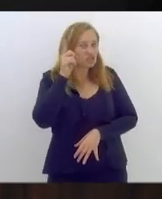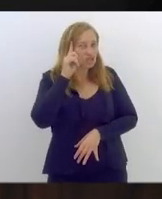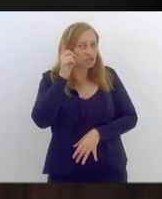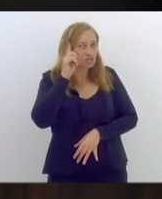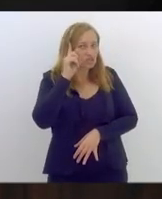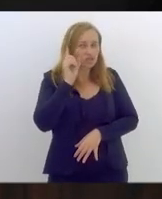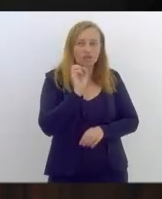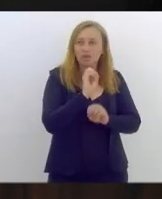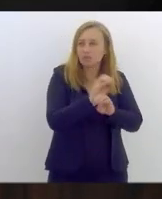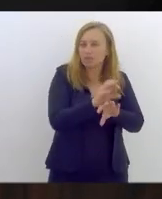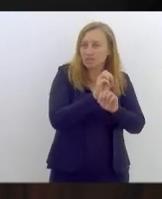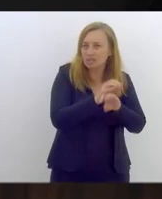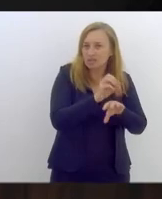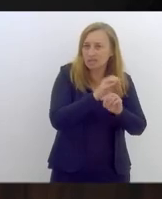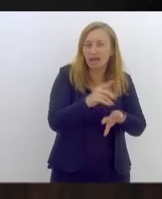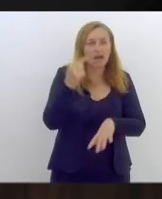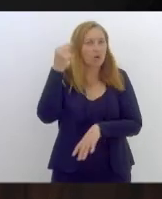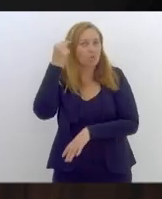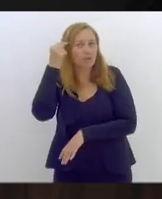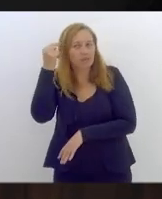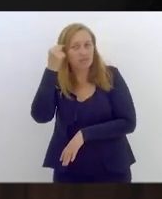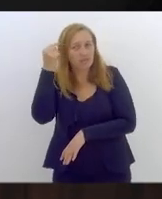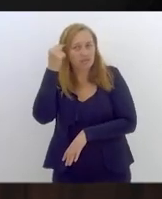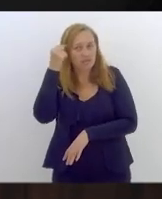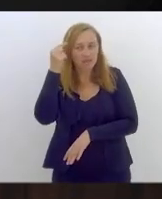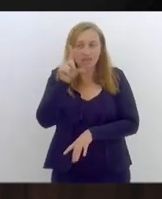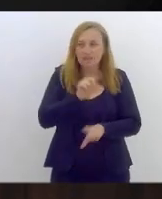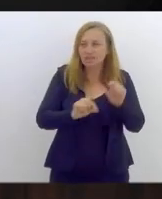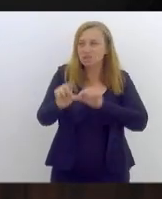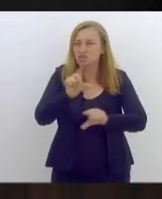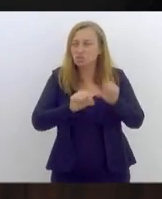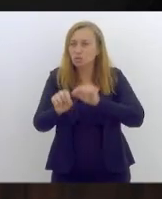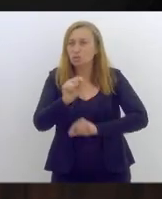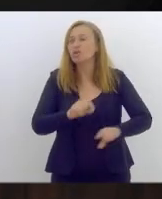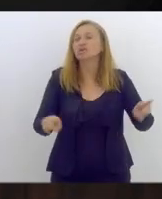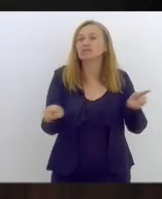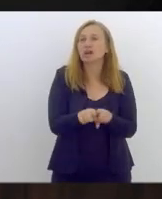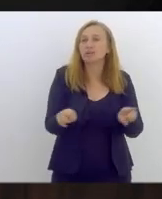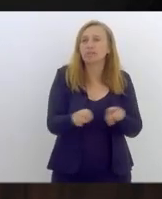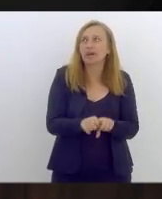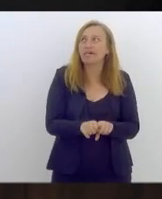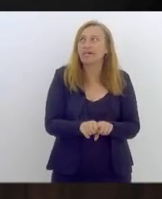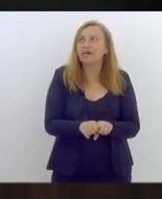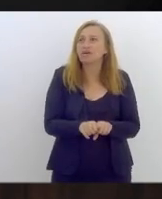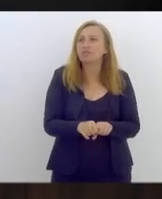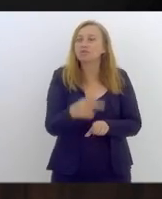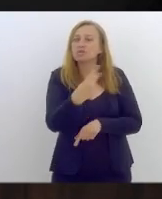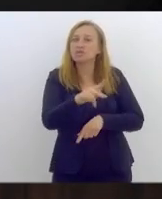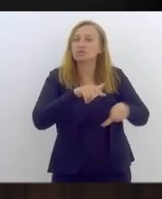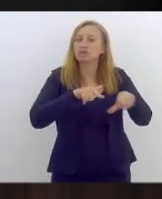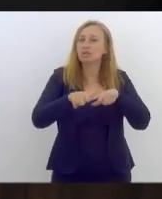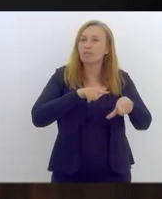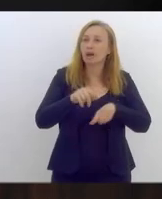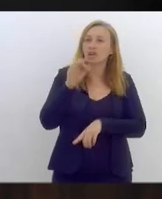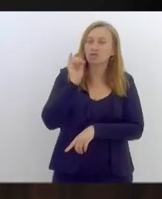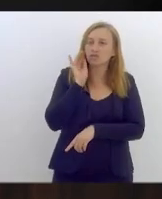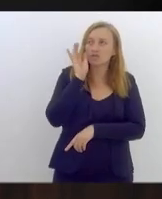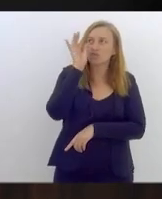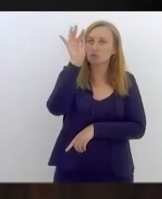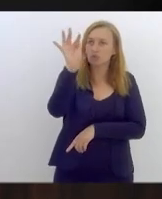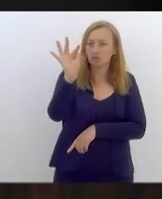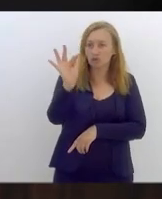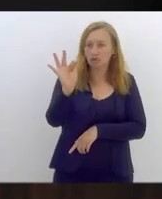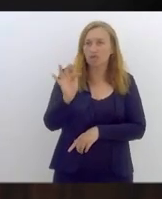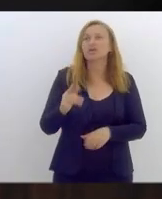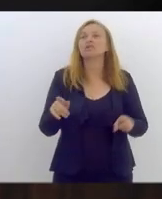lecionar, ao pensar as escolhas também do seu trabalho filosófico,